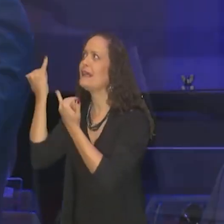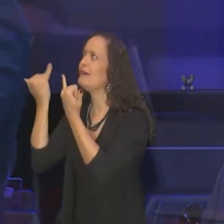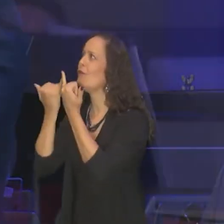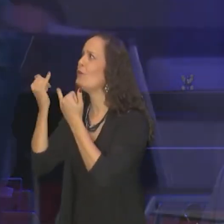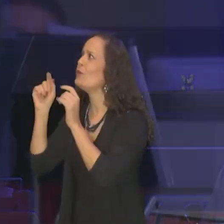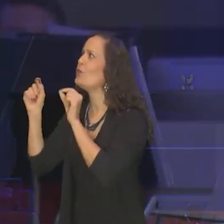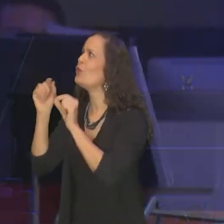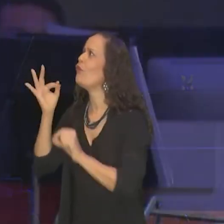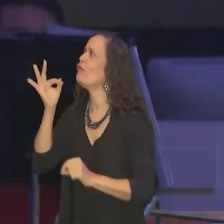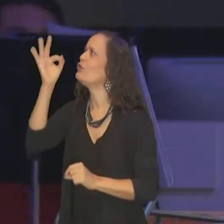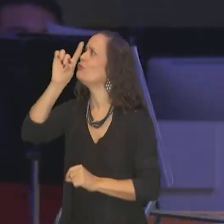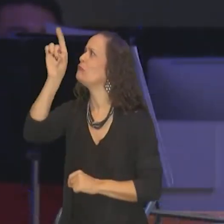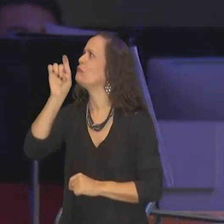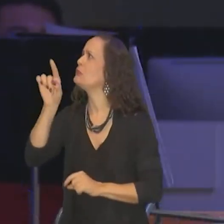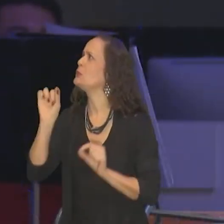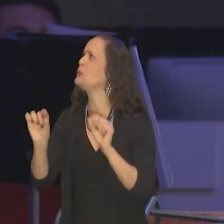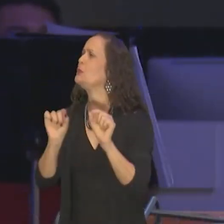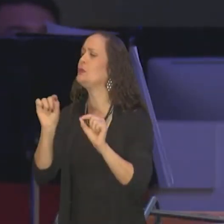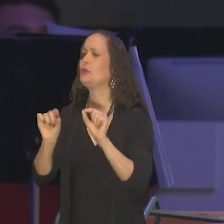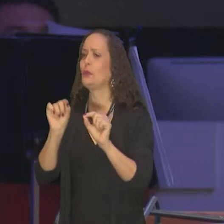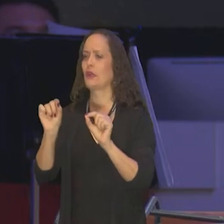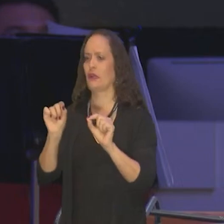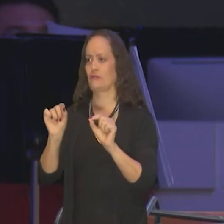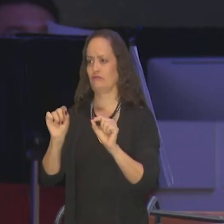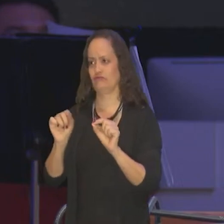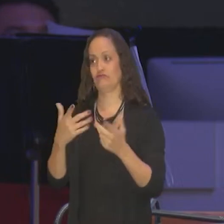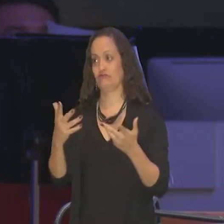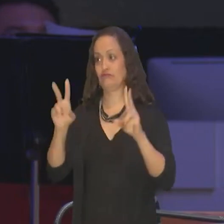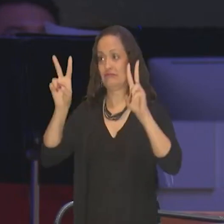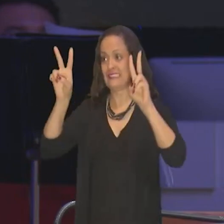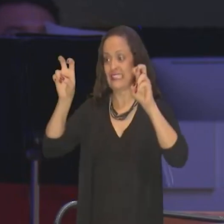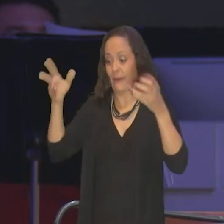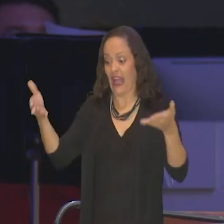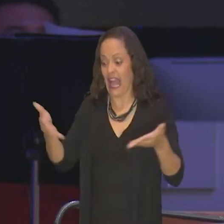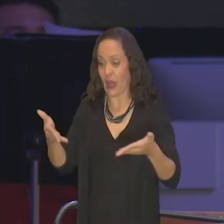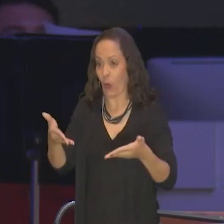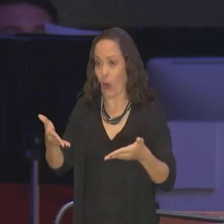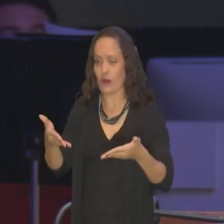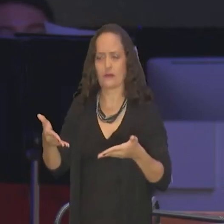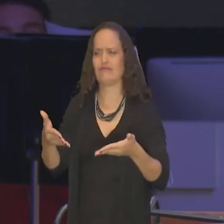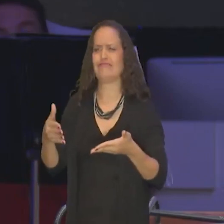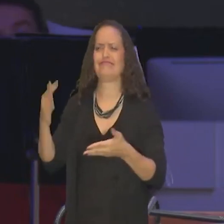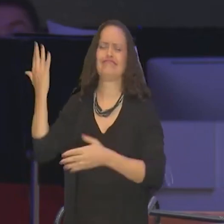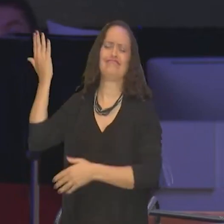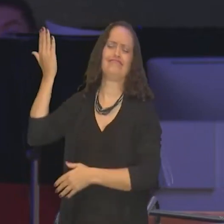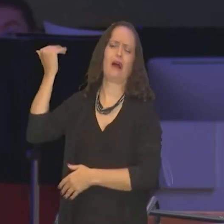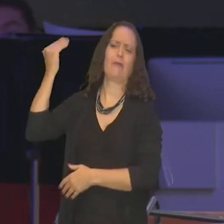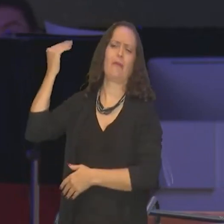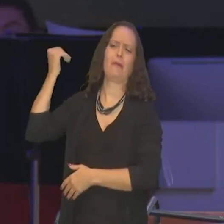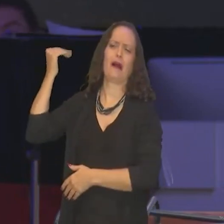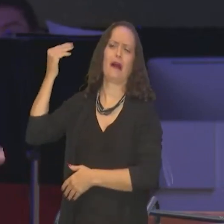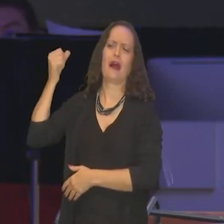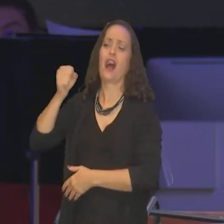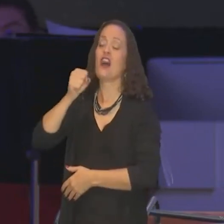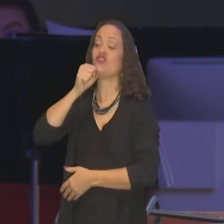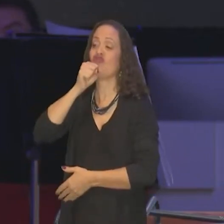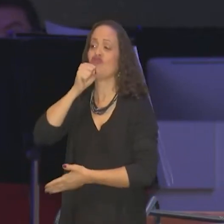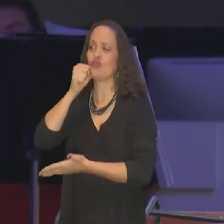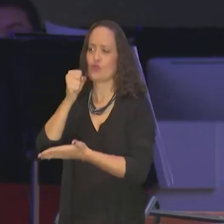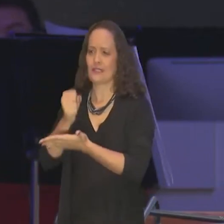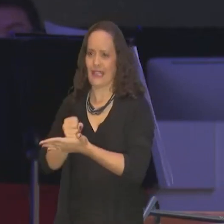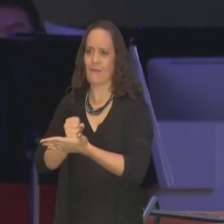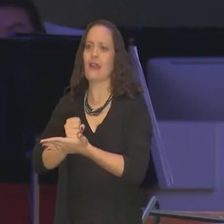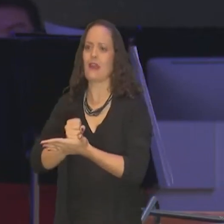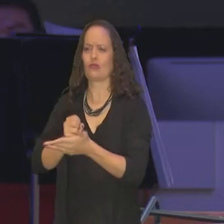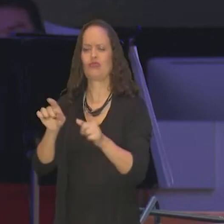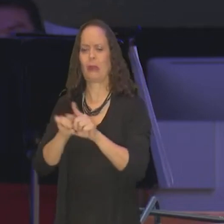futuro. E este assunto não é um assunto atual, ele é muito antigo. Já no Antigo Testamento e em outras